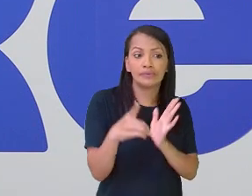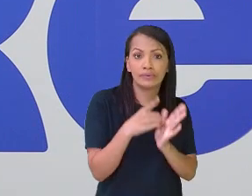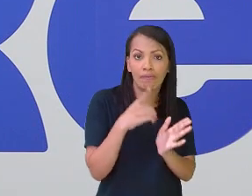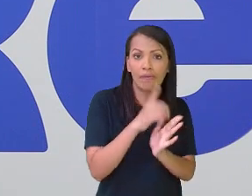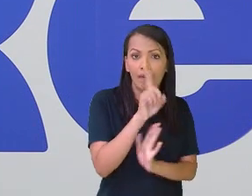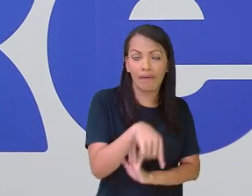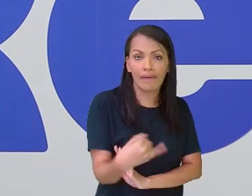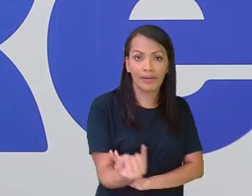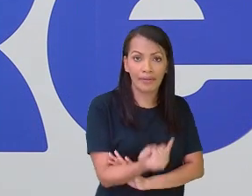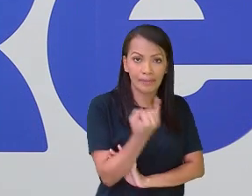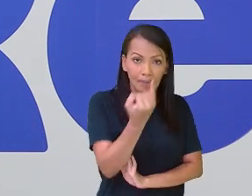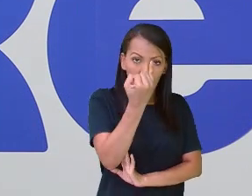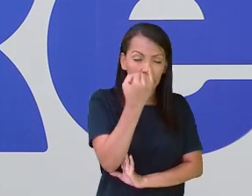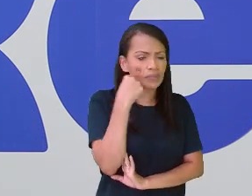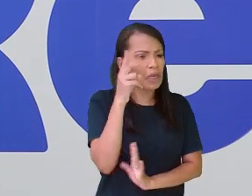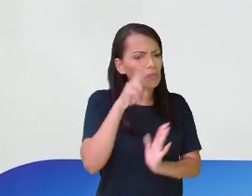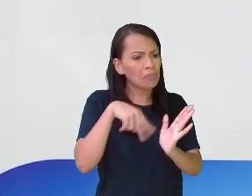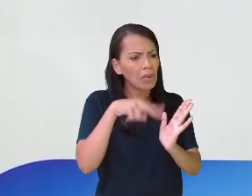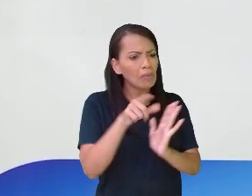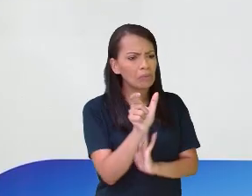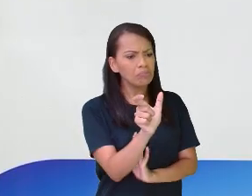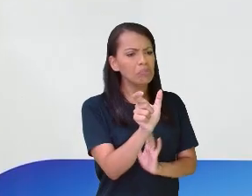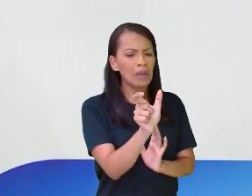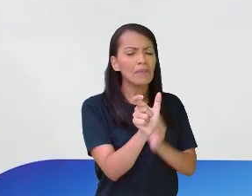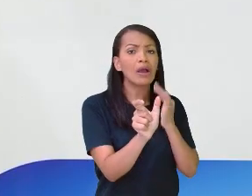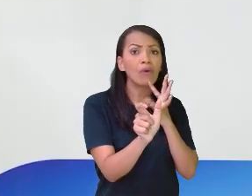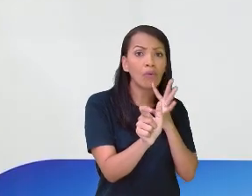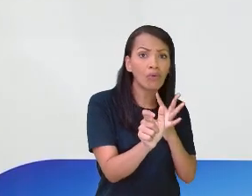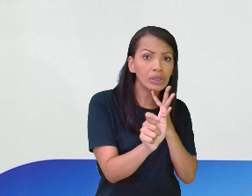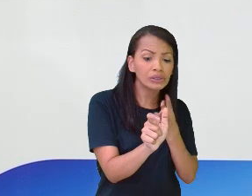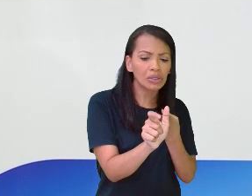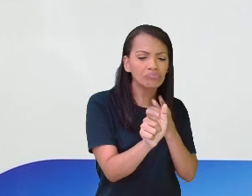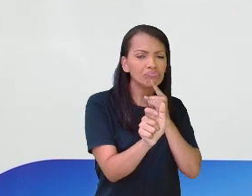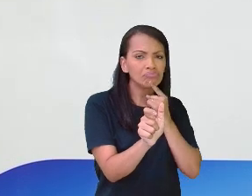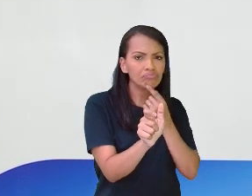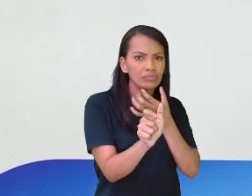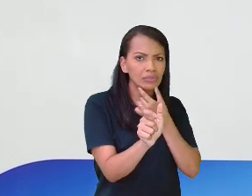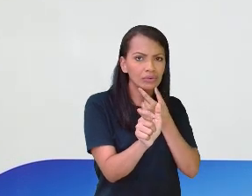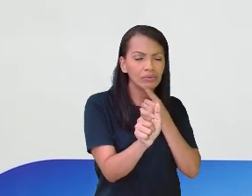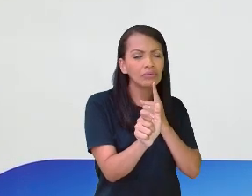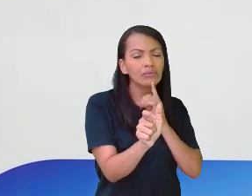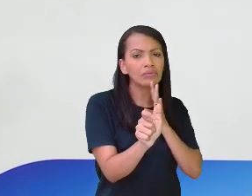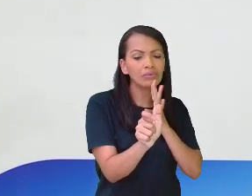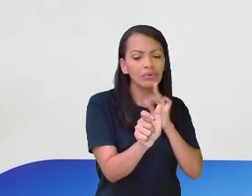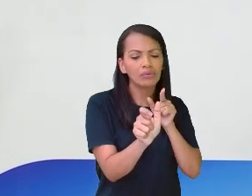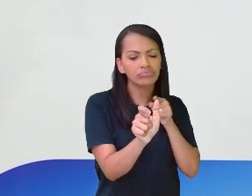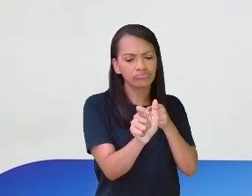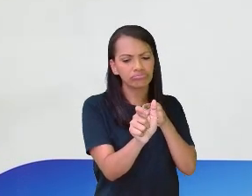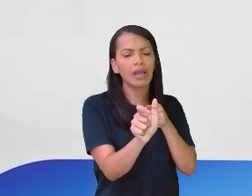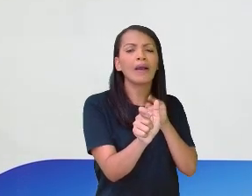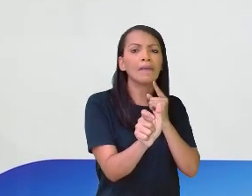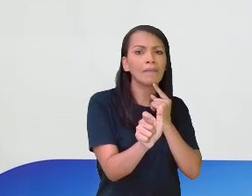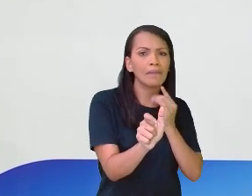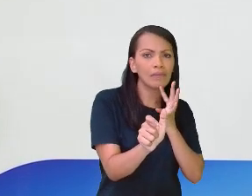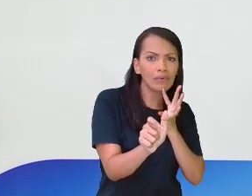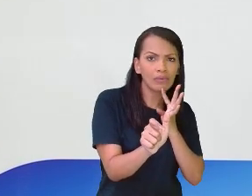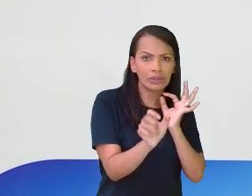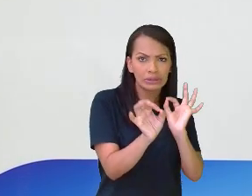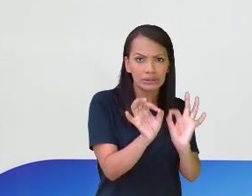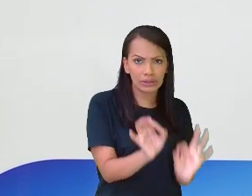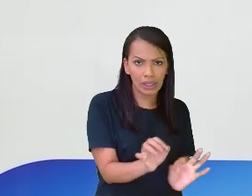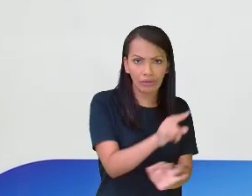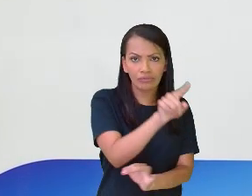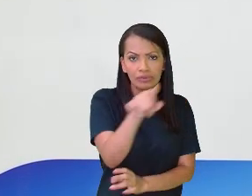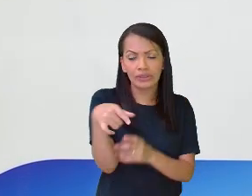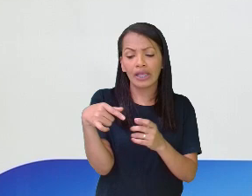é fundamental para a gente. Isso mesmo. E aí, num texto de divulgação científica é importante, viu? Porque vai haver várias palavras que